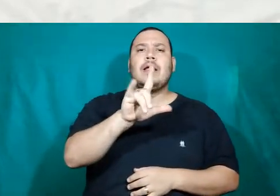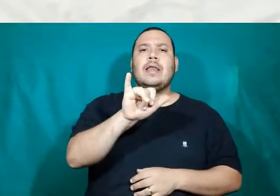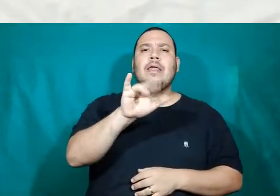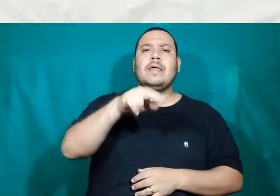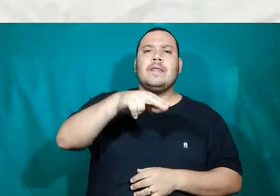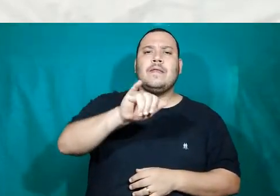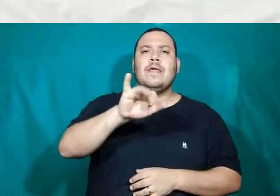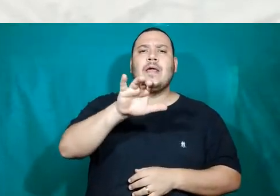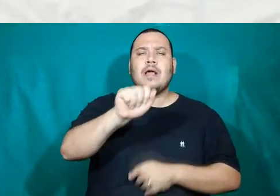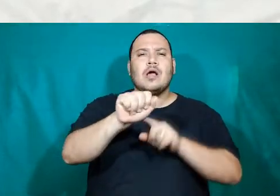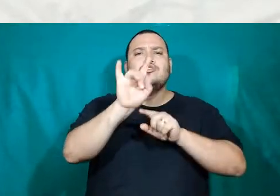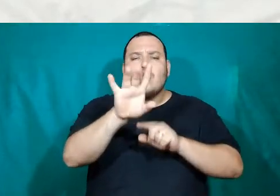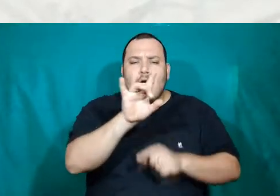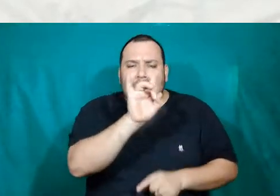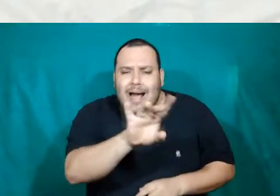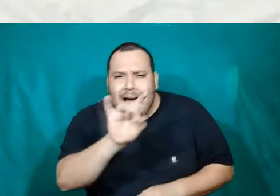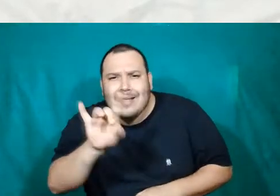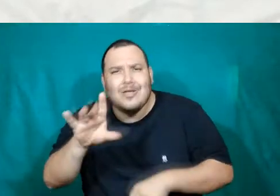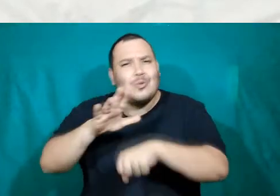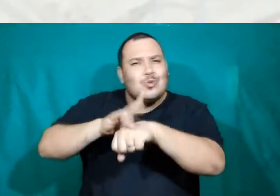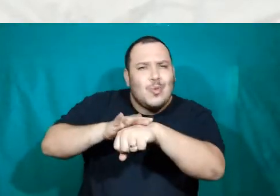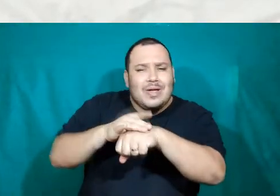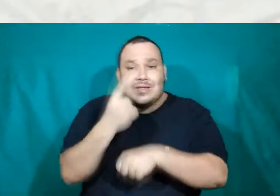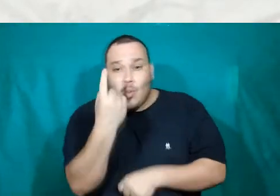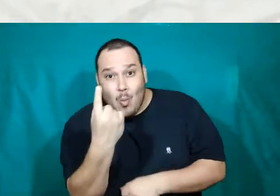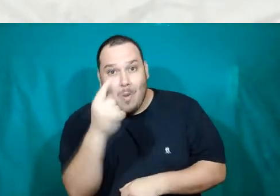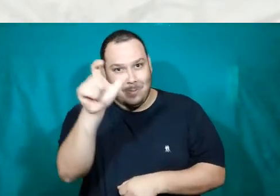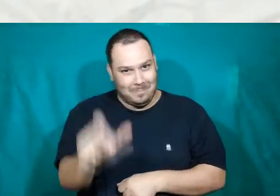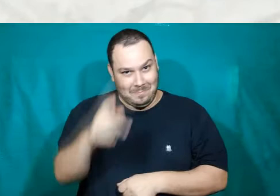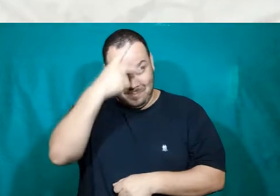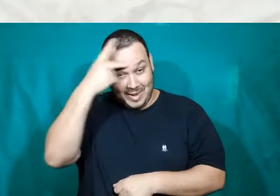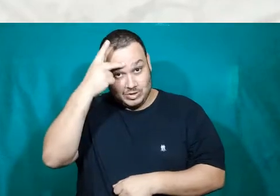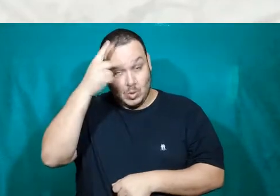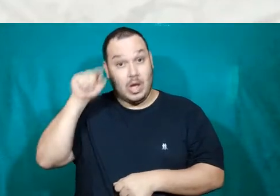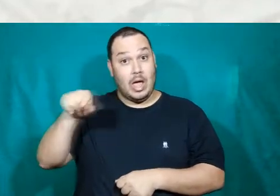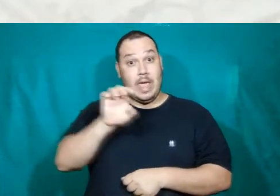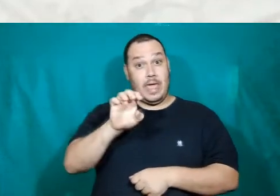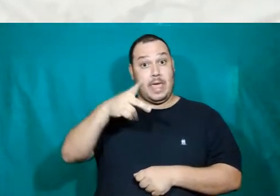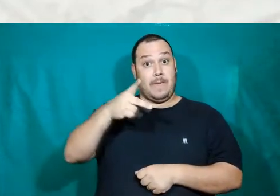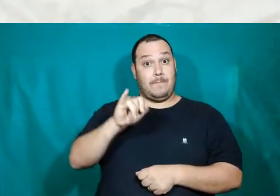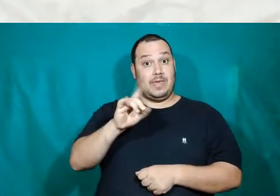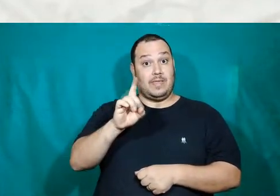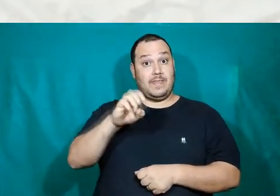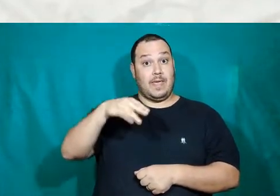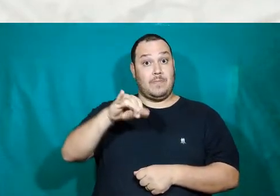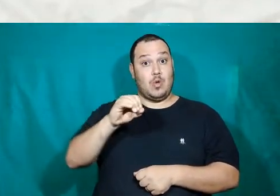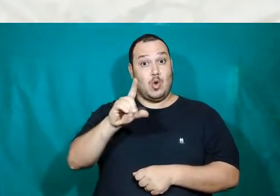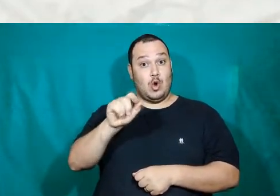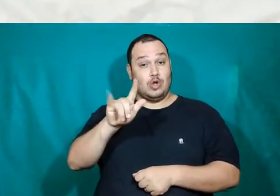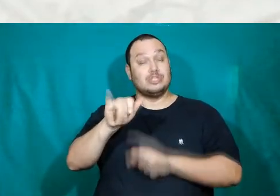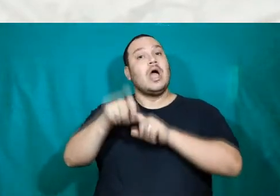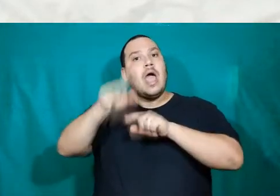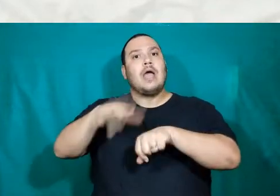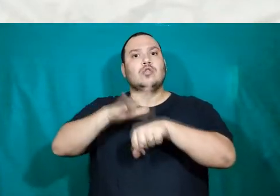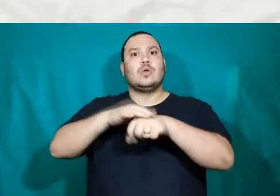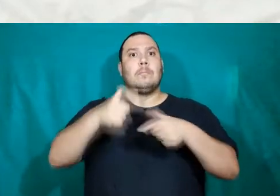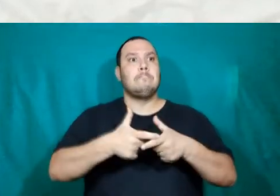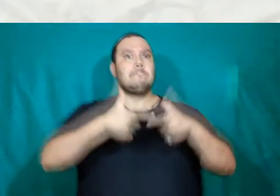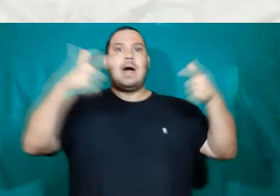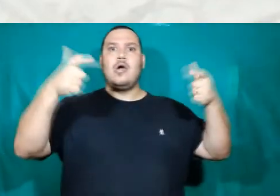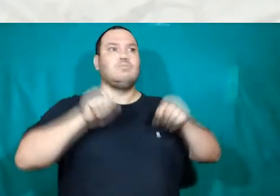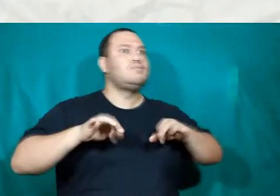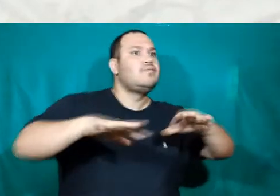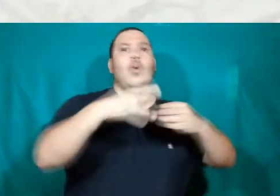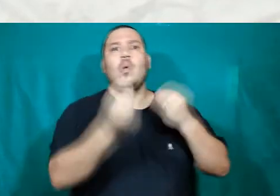indivíduo, a epidemiologia se preocupa em estudar como as doenças acometem grupos maiores. Dessa forma, busca saber fatores de risco,